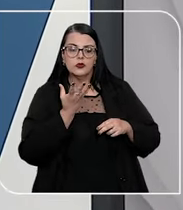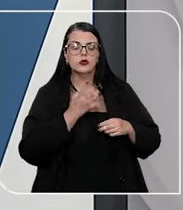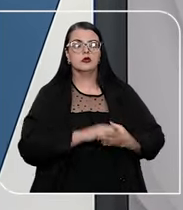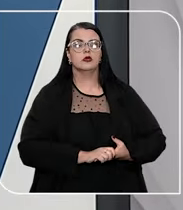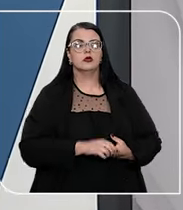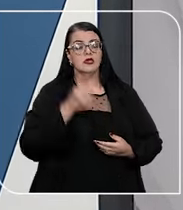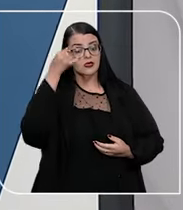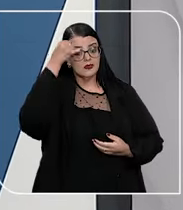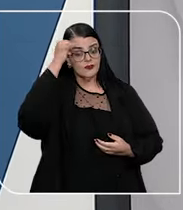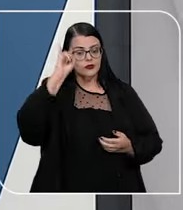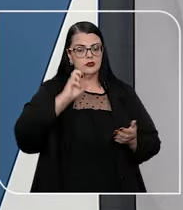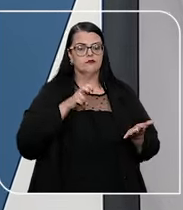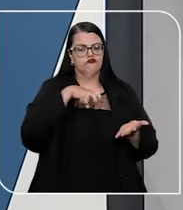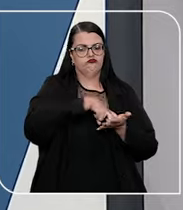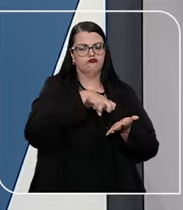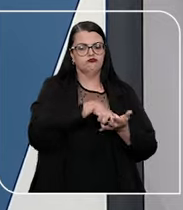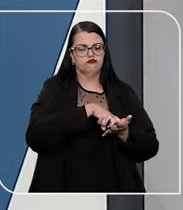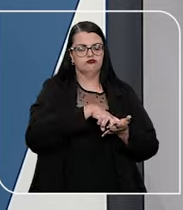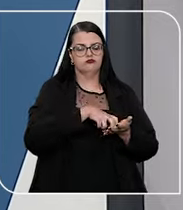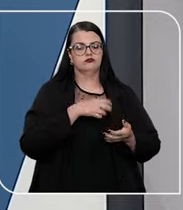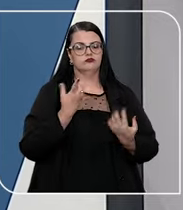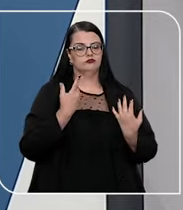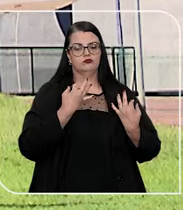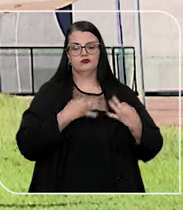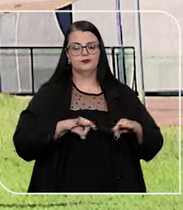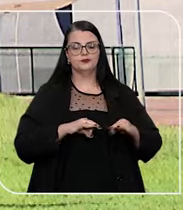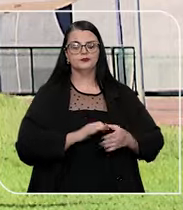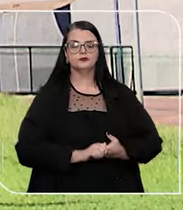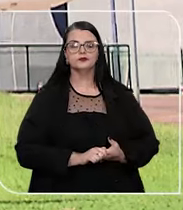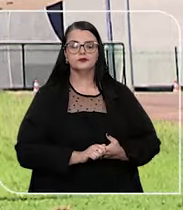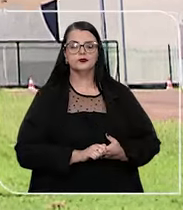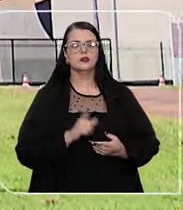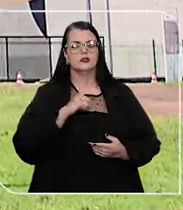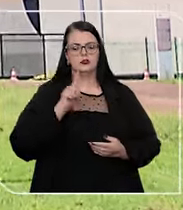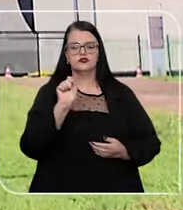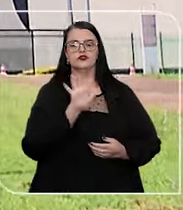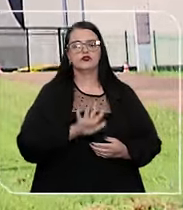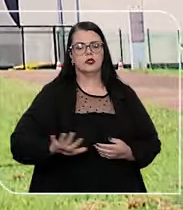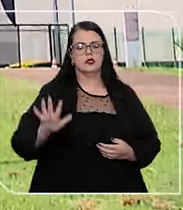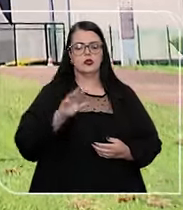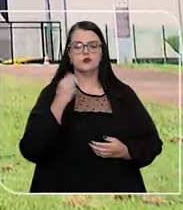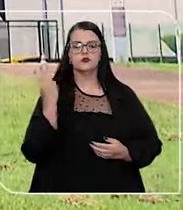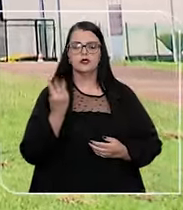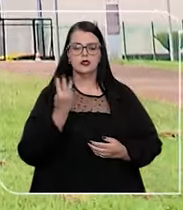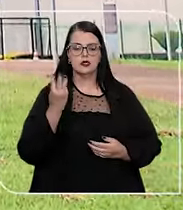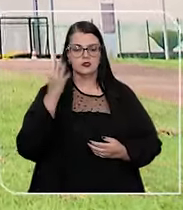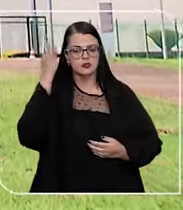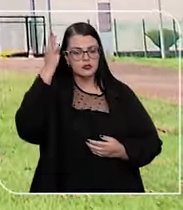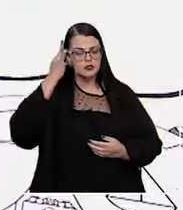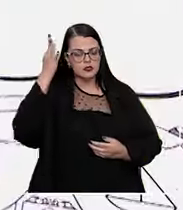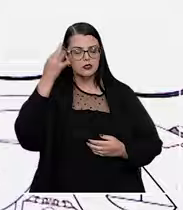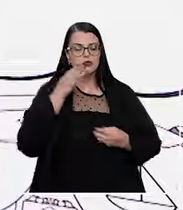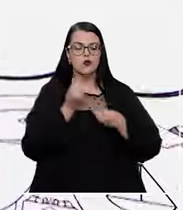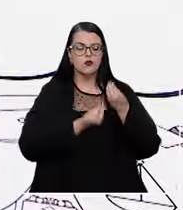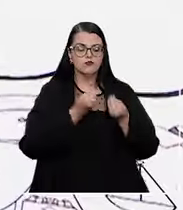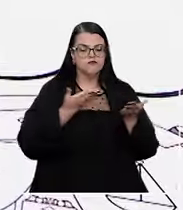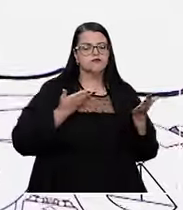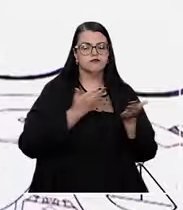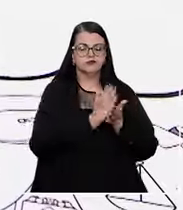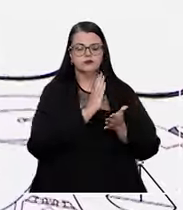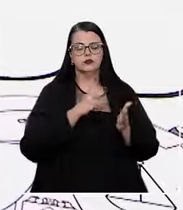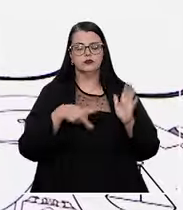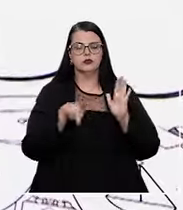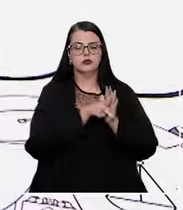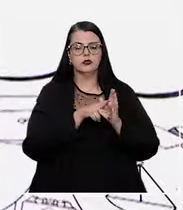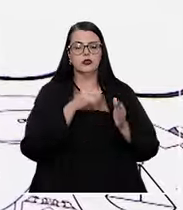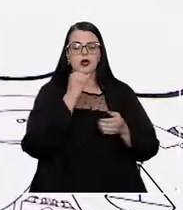é evitar condenações injustas por unanimidade o colegiado fixou TR sobre a admissão